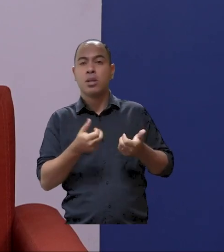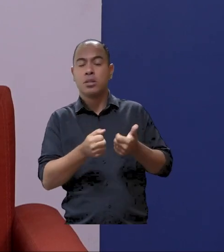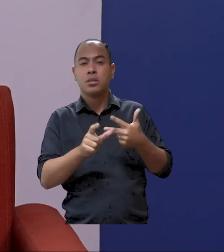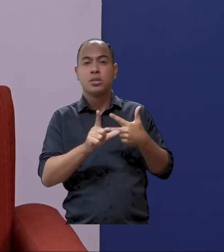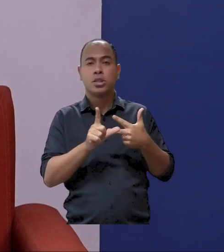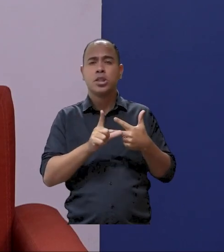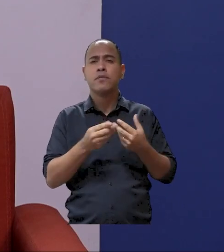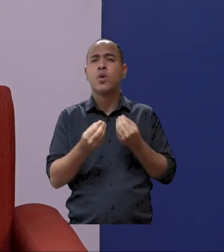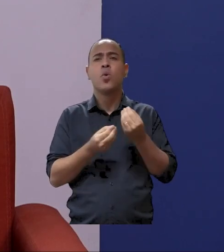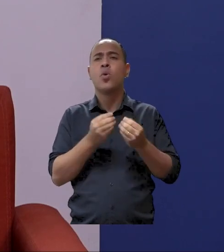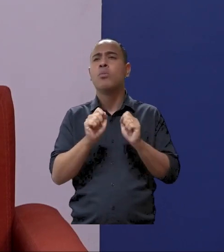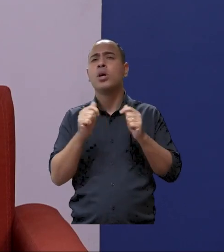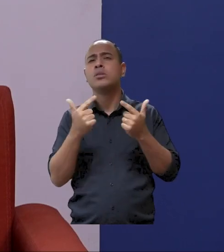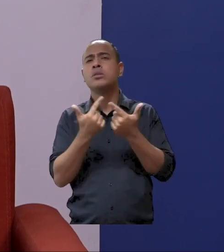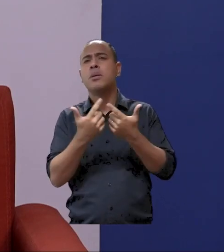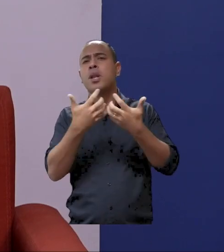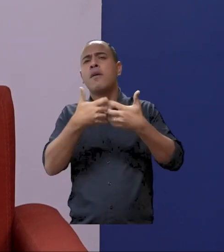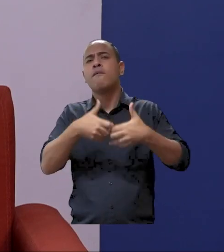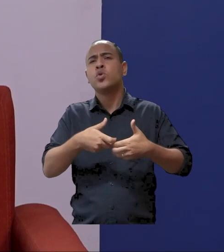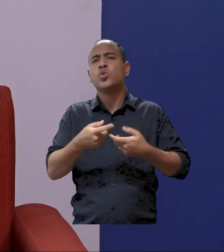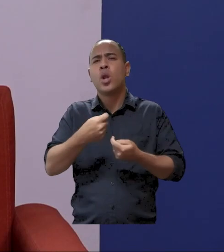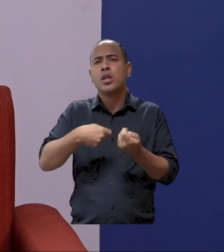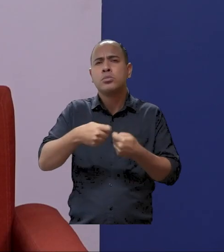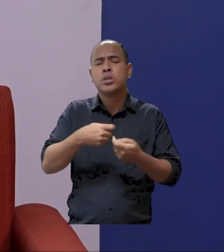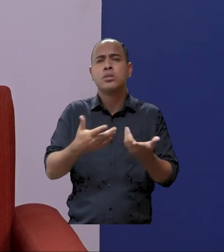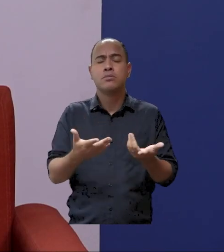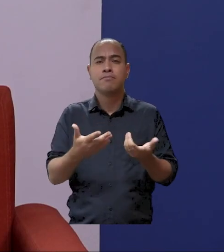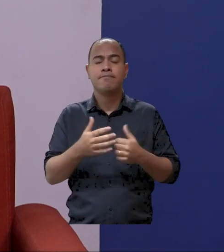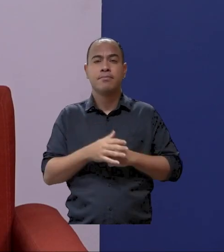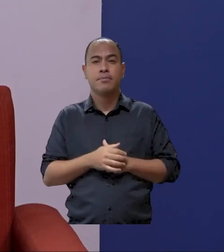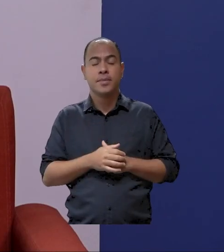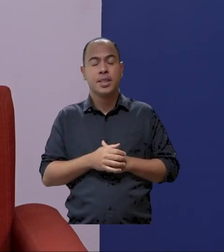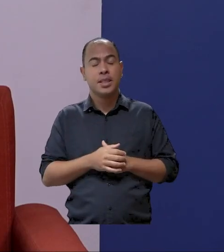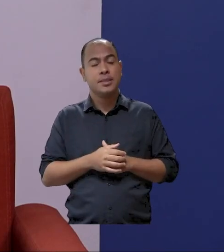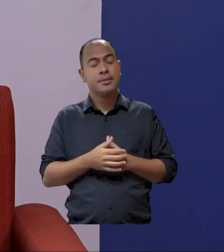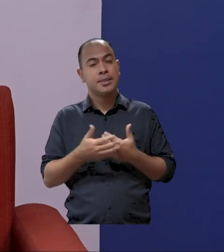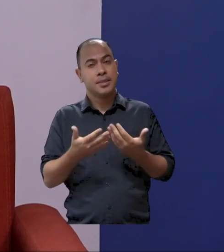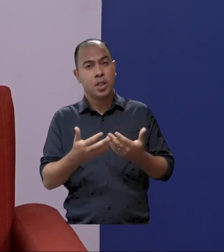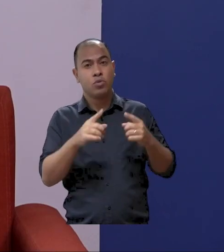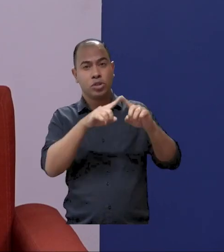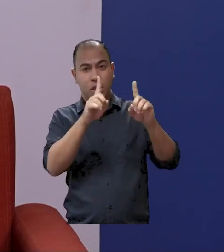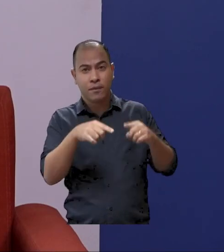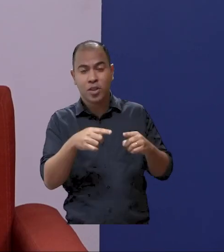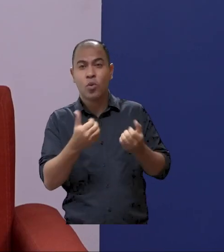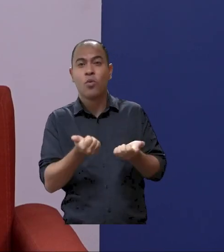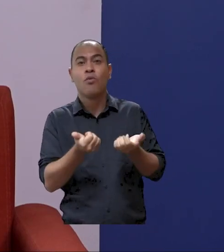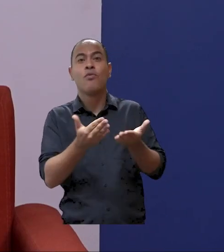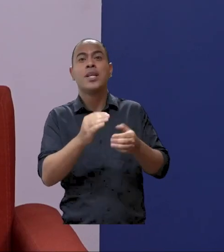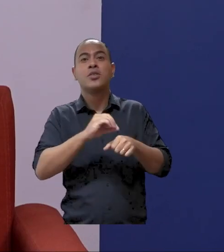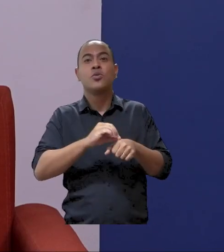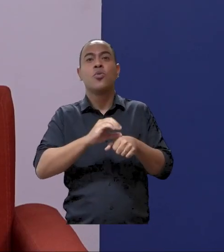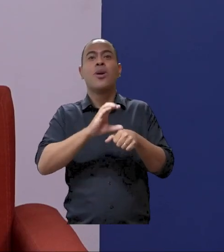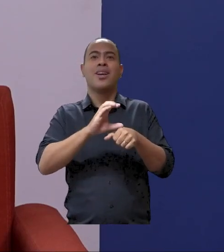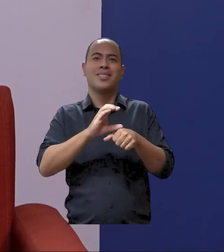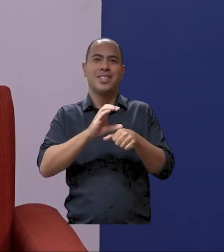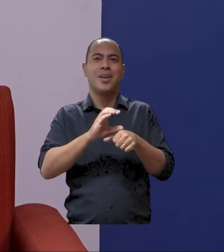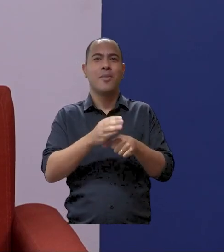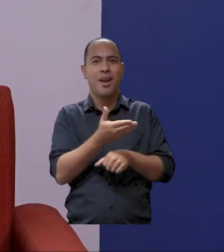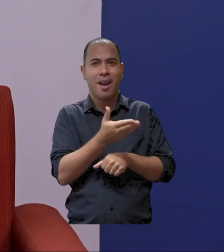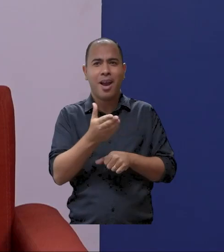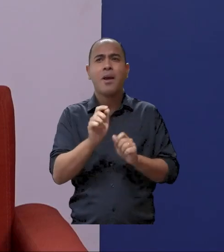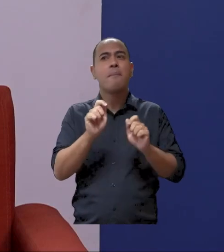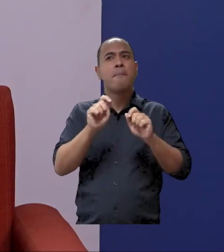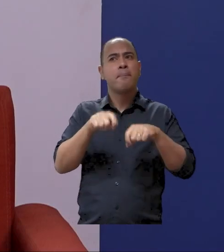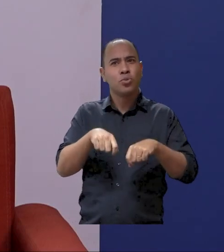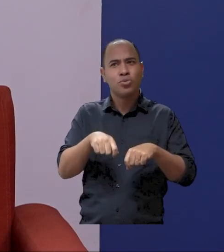competência legislativa, do funcionamento administrativo da casa, então sempre para dotar os servidores do conhecimento para que